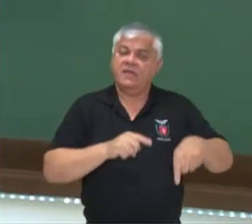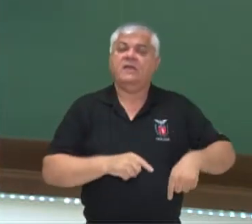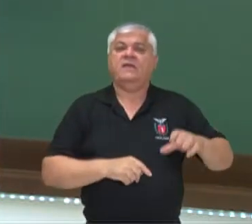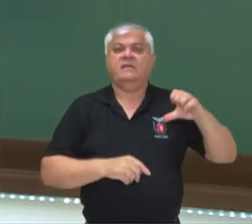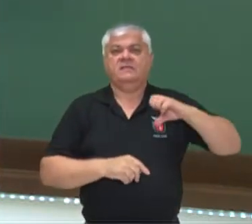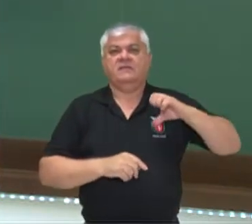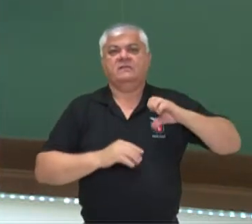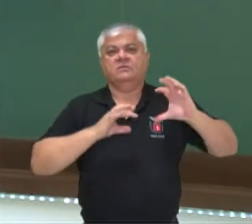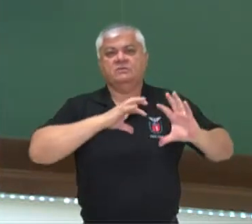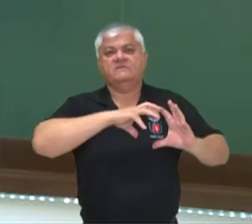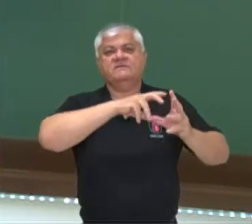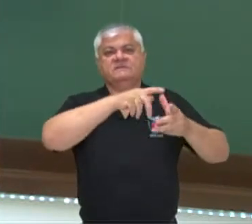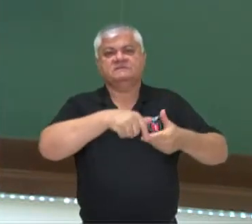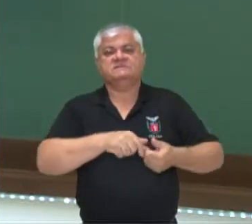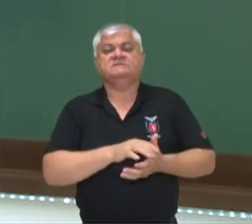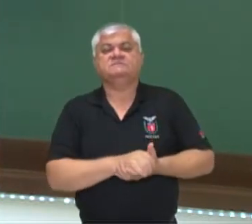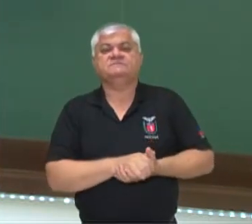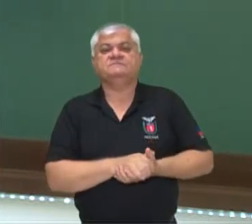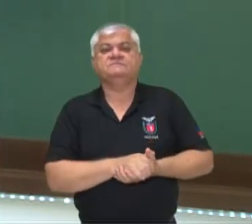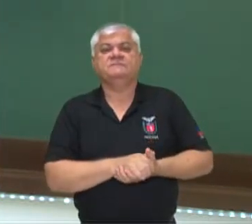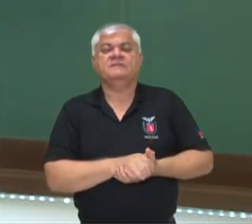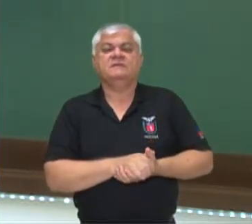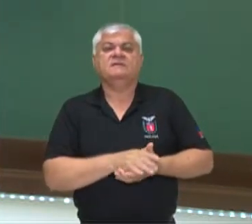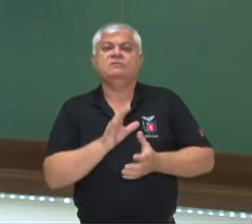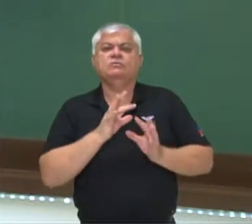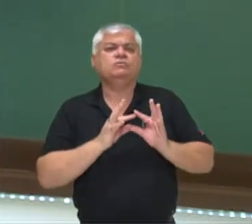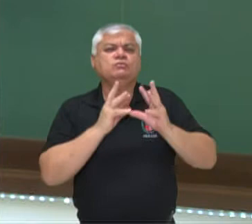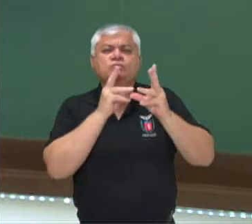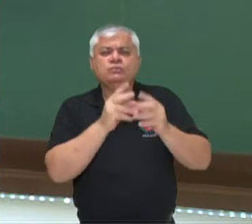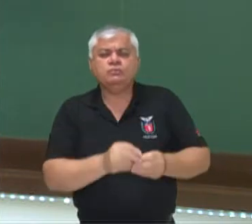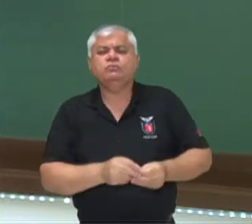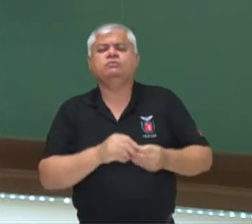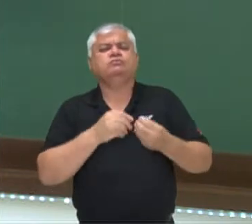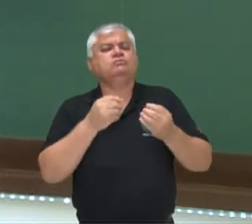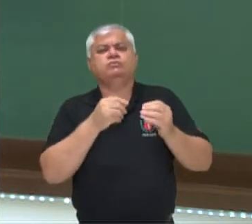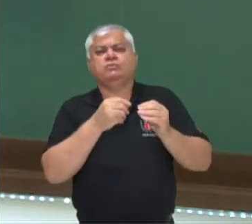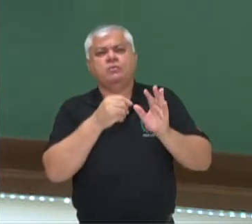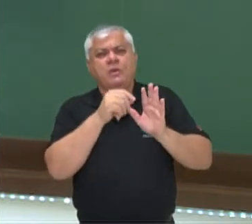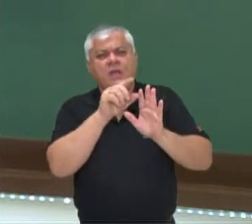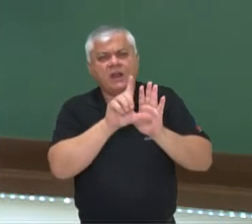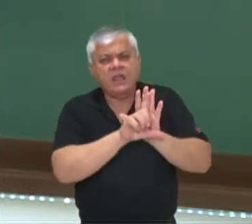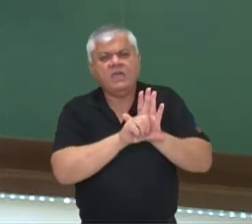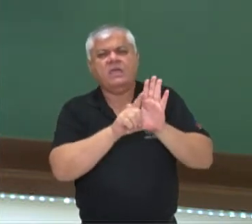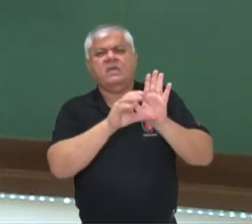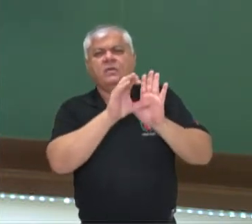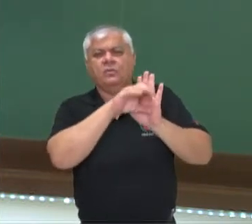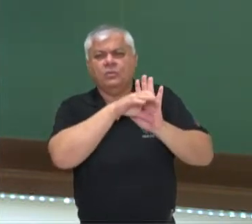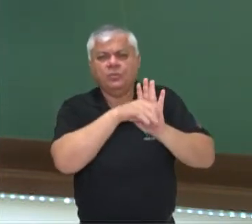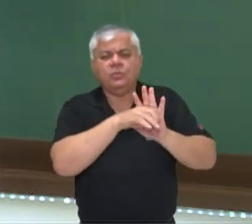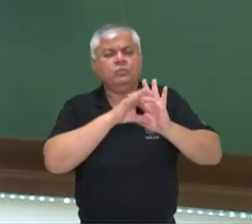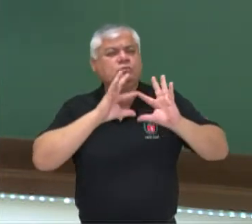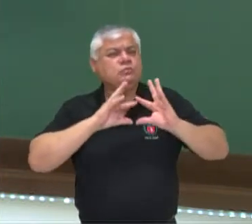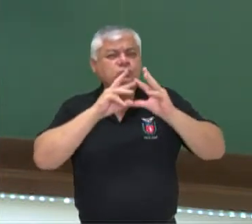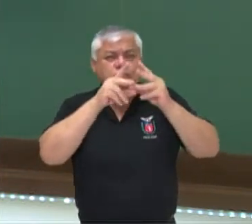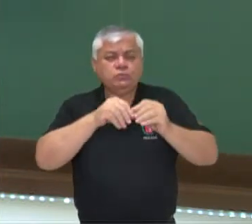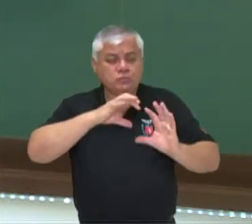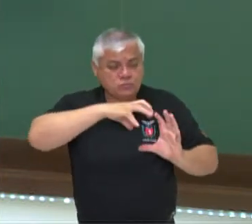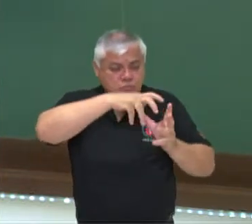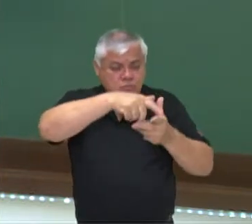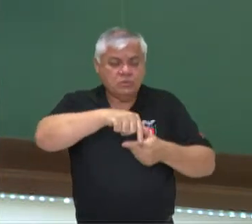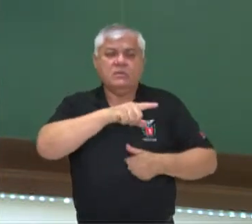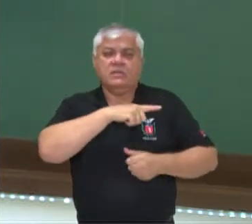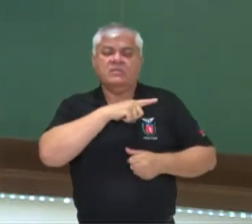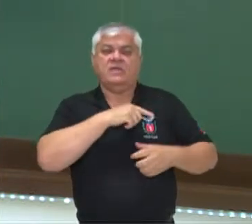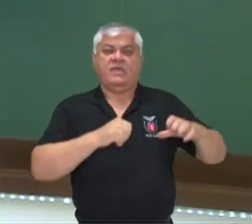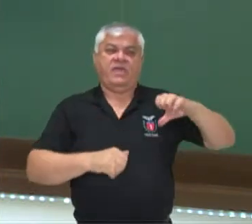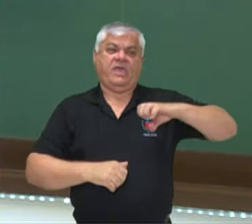ético universal, né? Em praticamente todas as constituições do mundo ocidental tem, né, esse